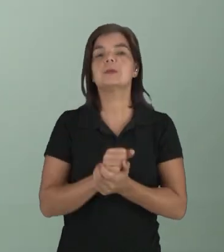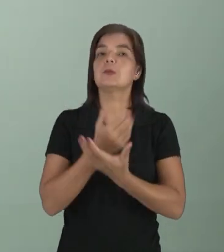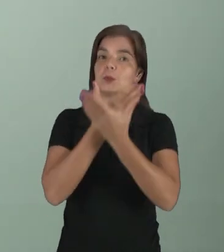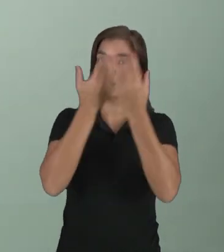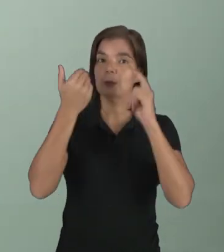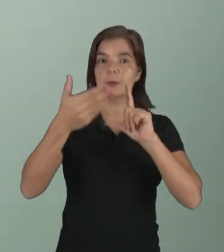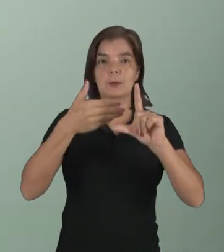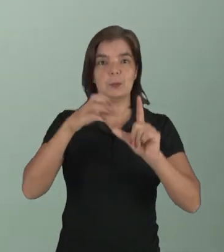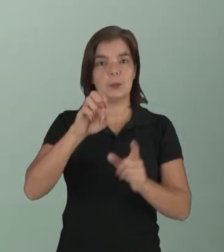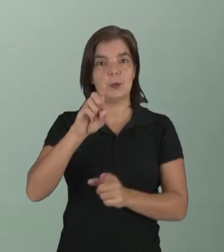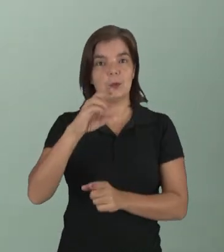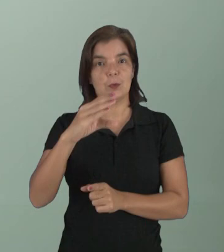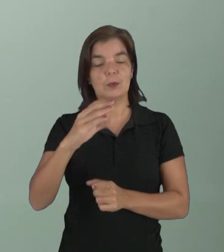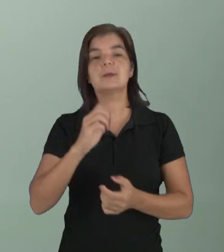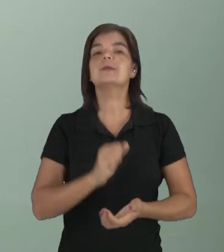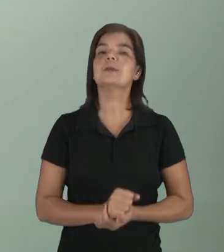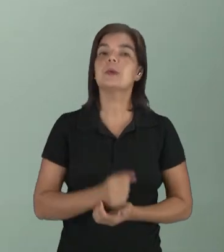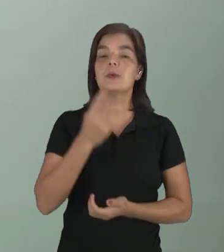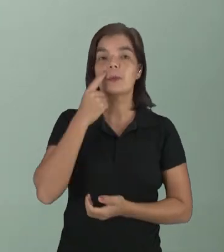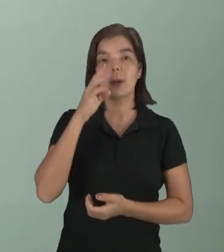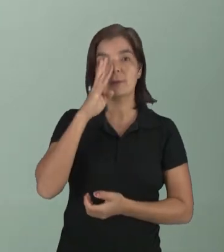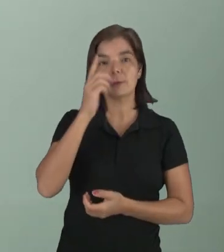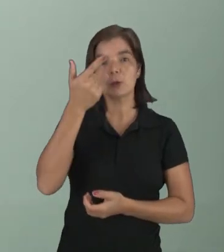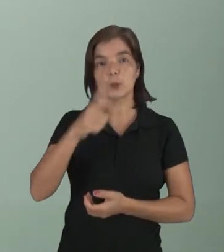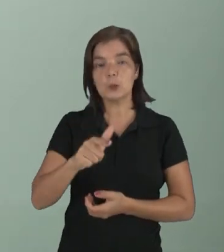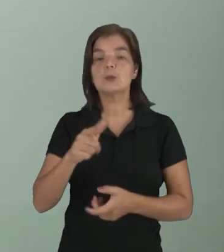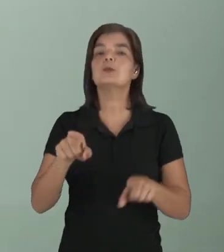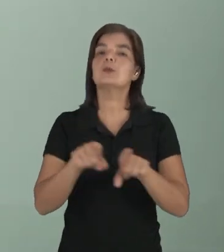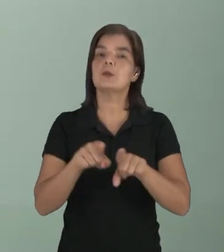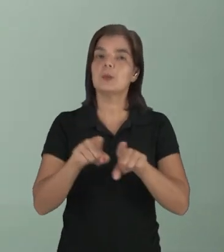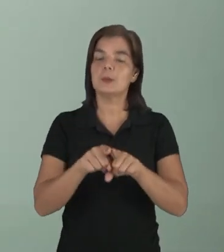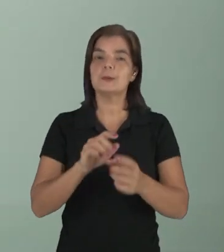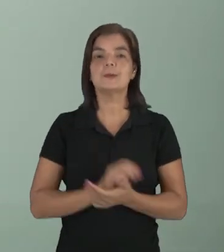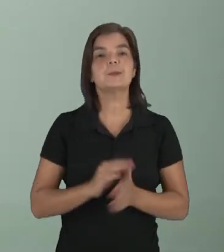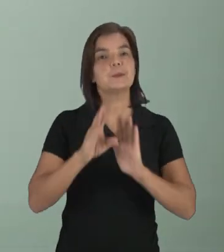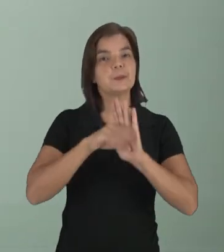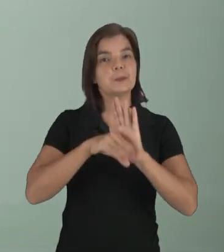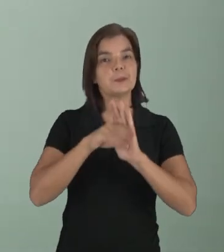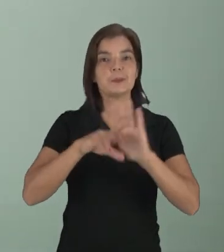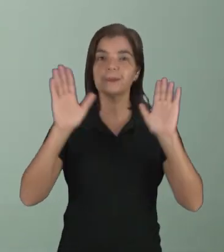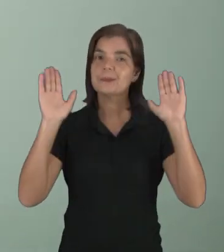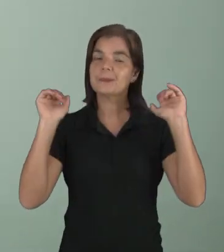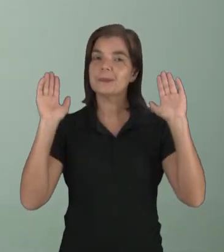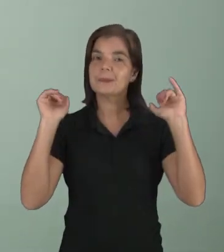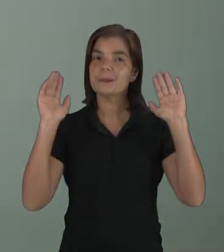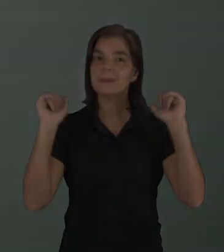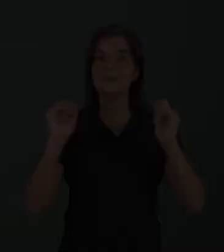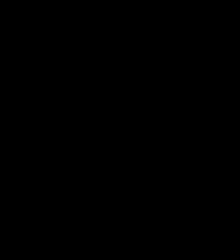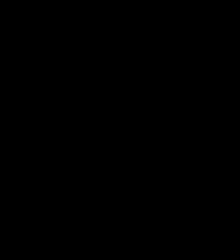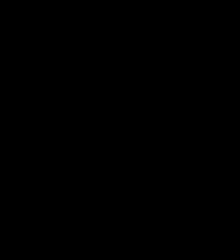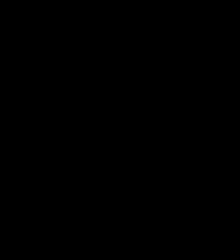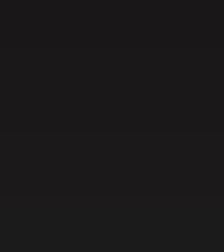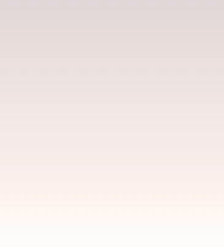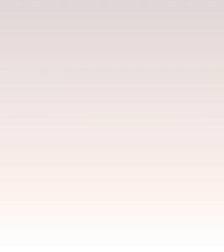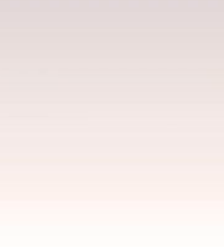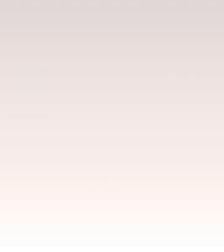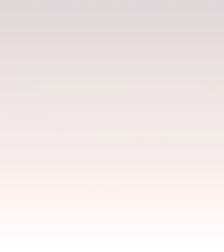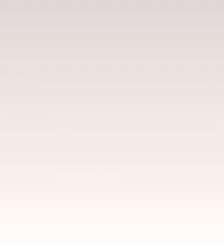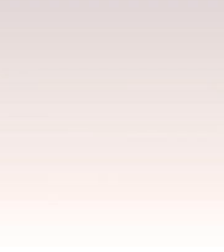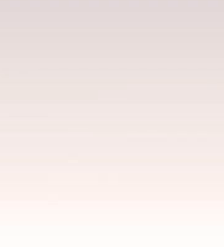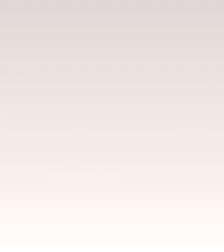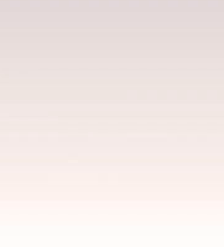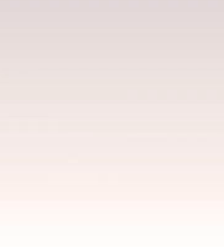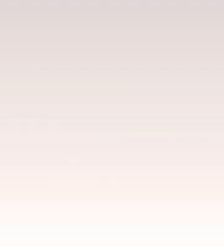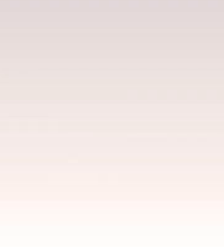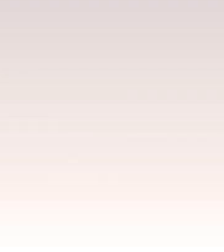Não esqueça de acessar a plataforma Eduque para assistir outras aulas e ter acesso a mais conteúdos. See you next class!